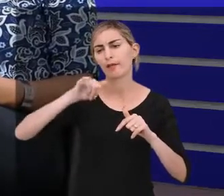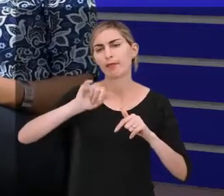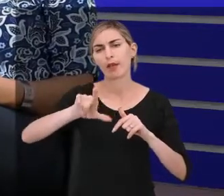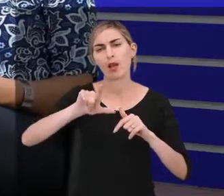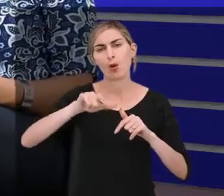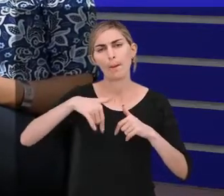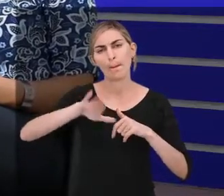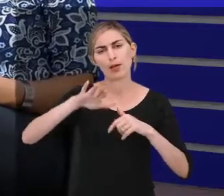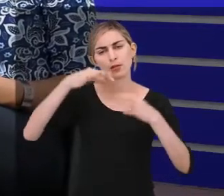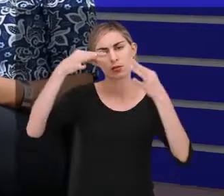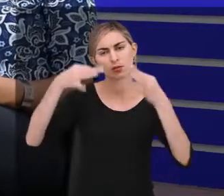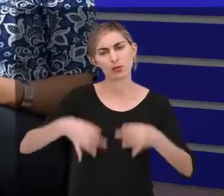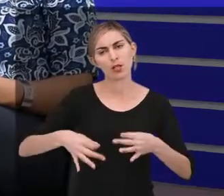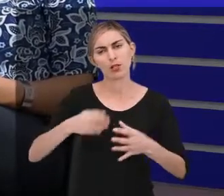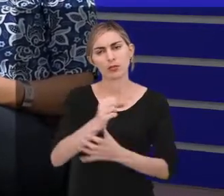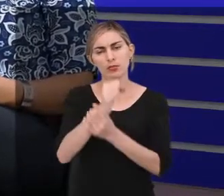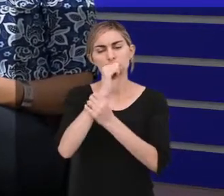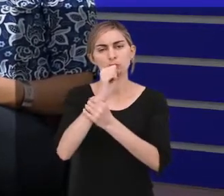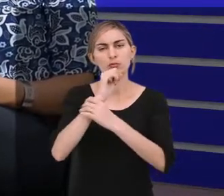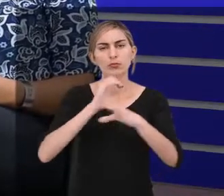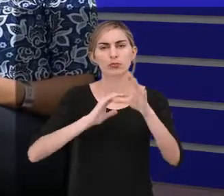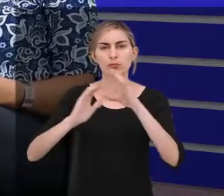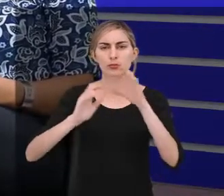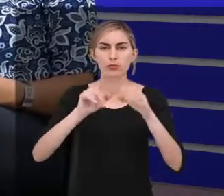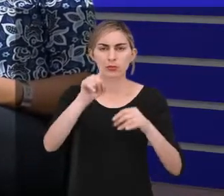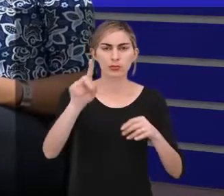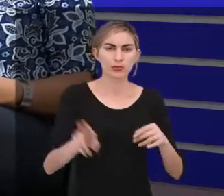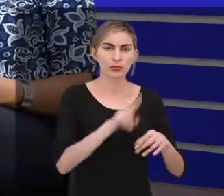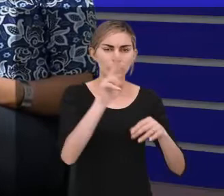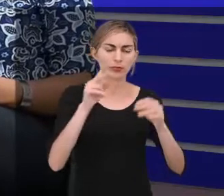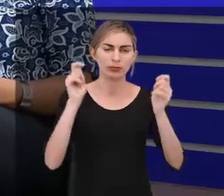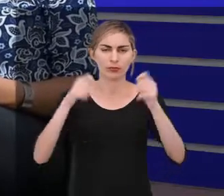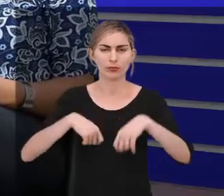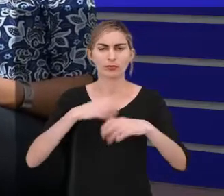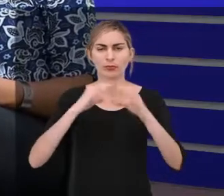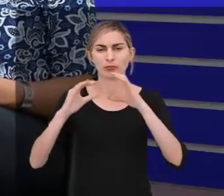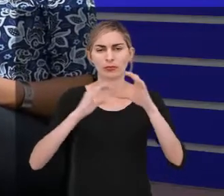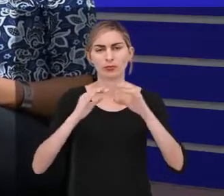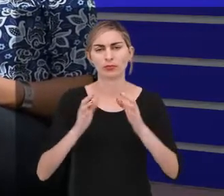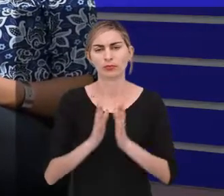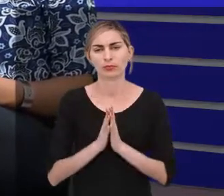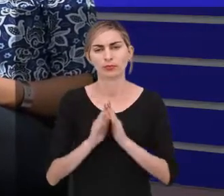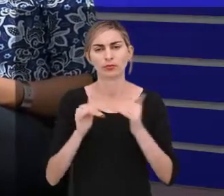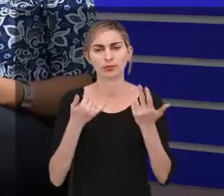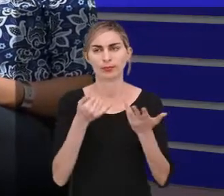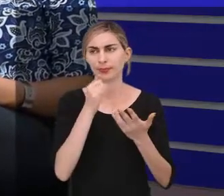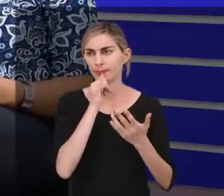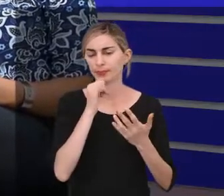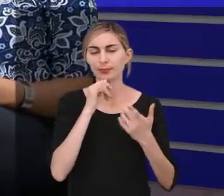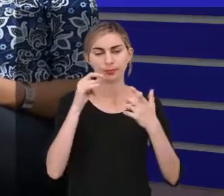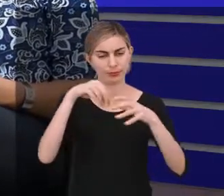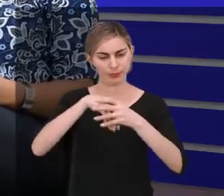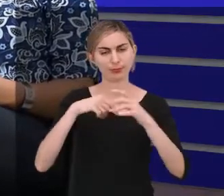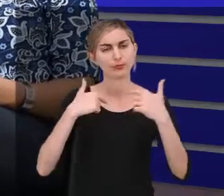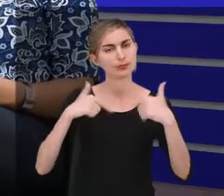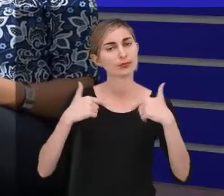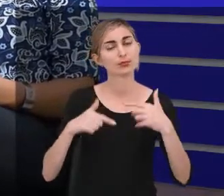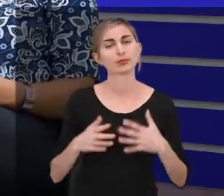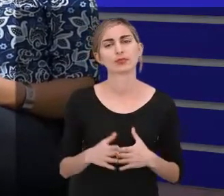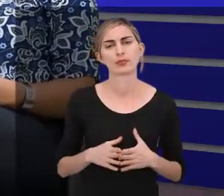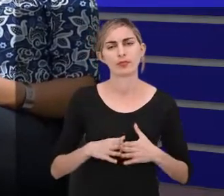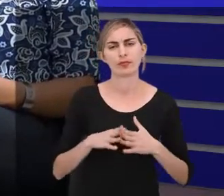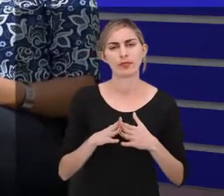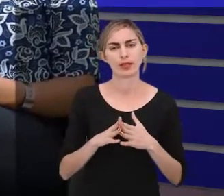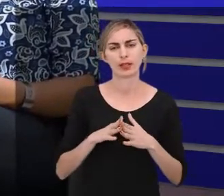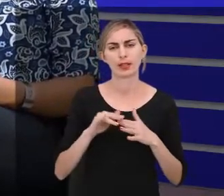canal mais assertivo, mais seguro para você, né, se comunicar, especificamente no ambiente de trabalho?